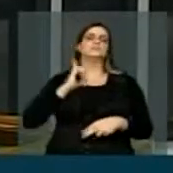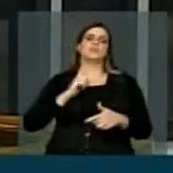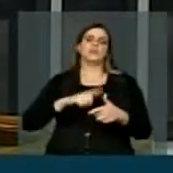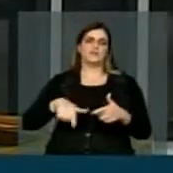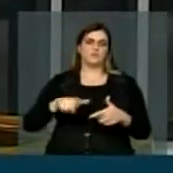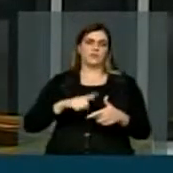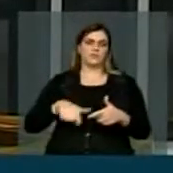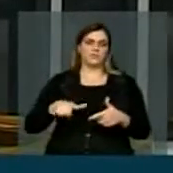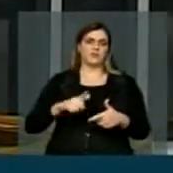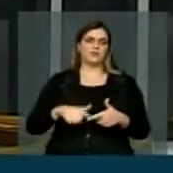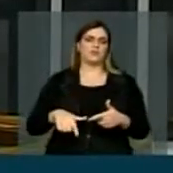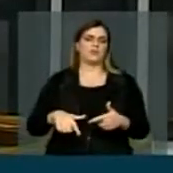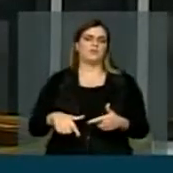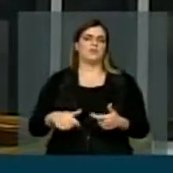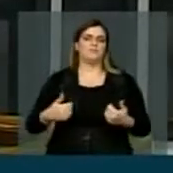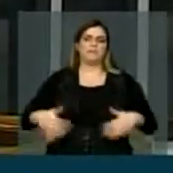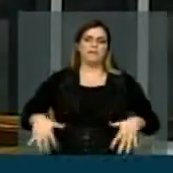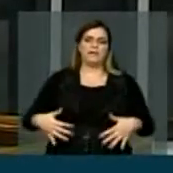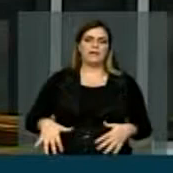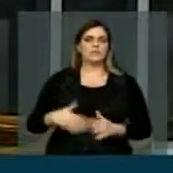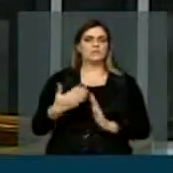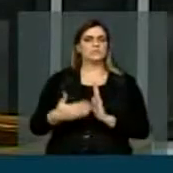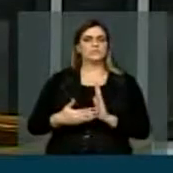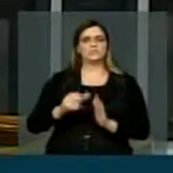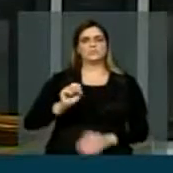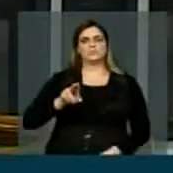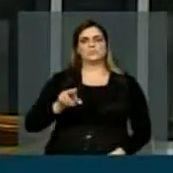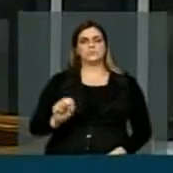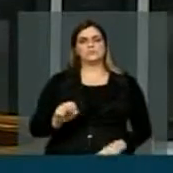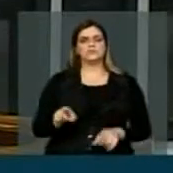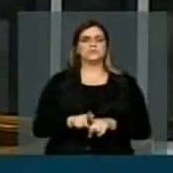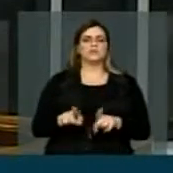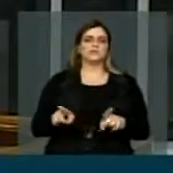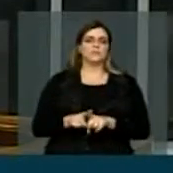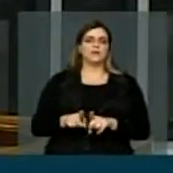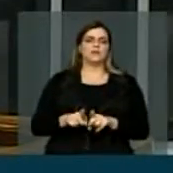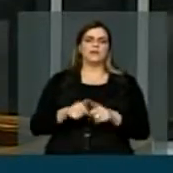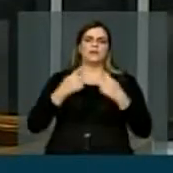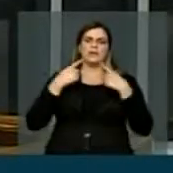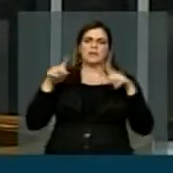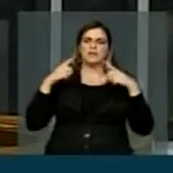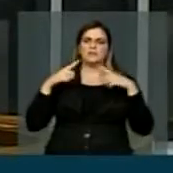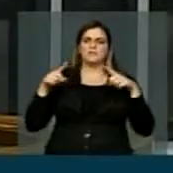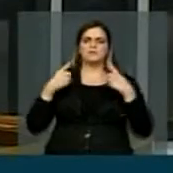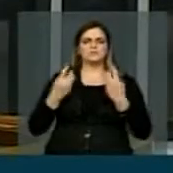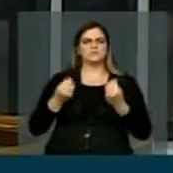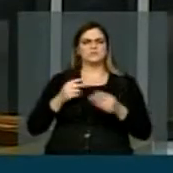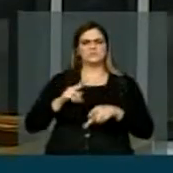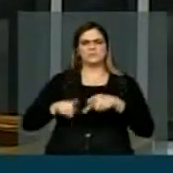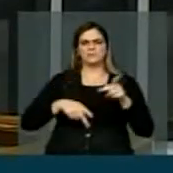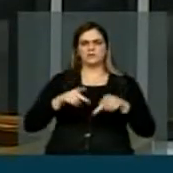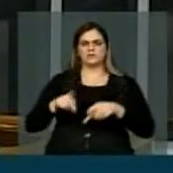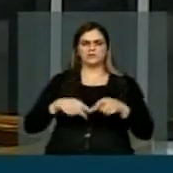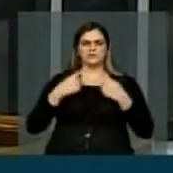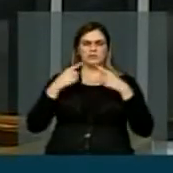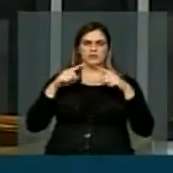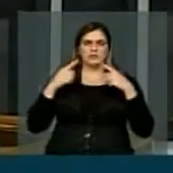crises vivenciadas pelo nosso sistema e das legítimas queixas da população